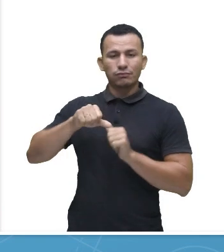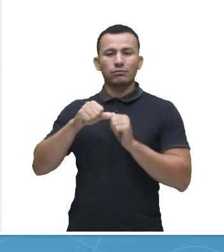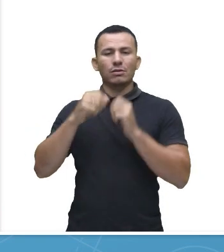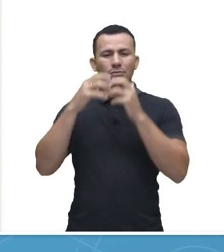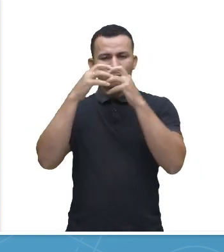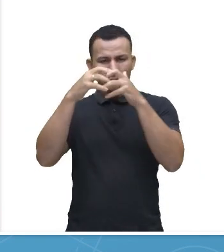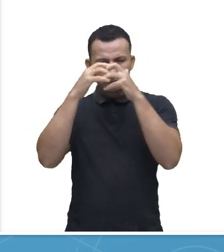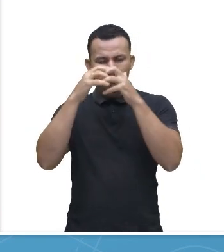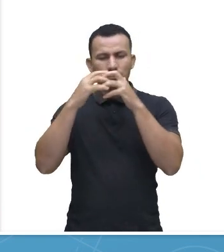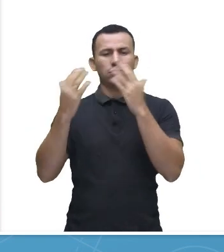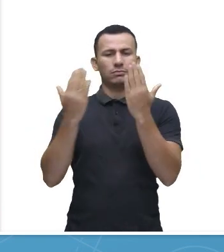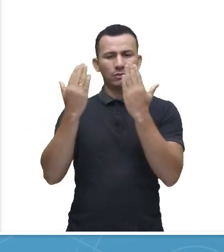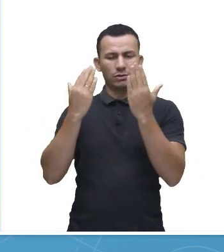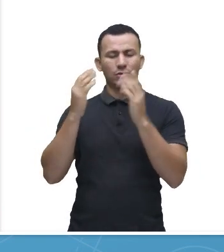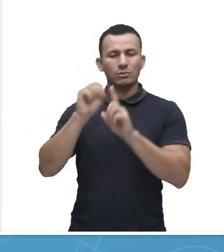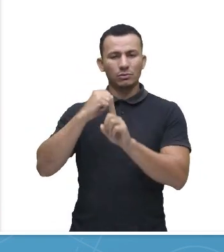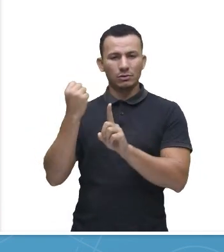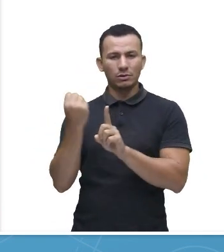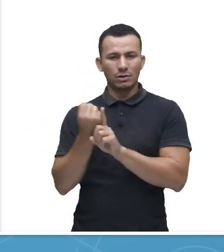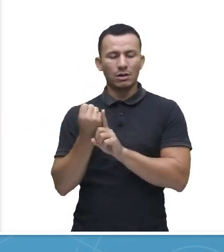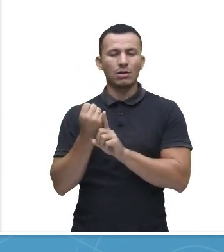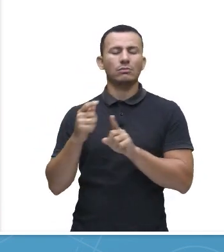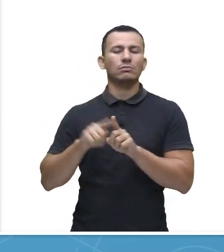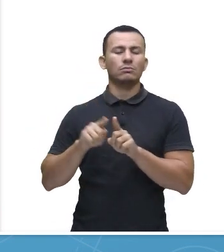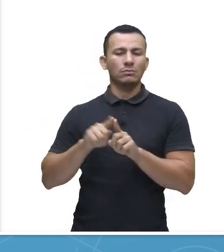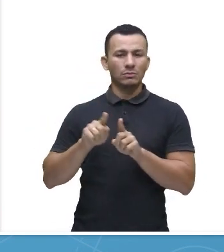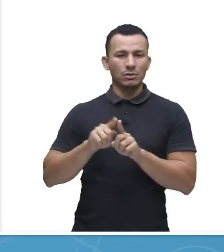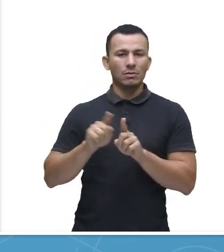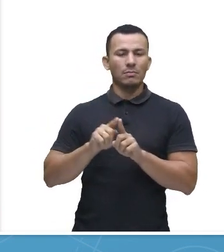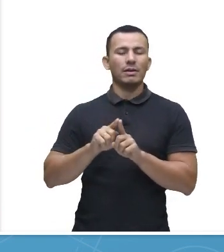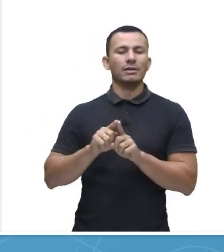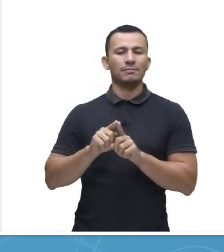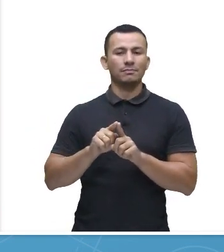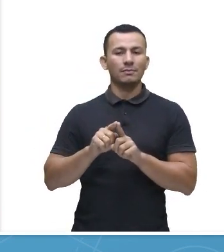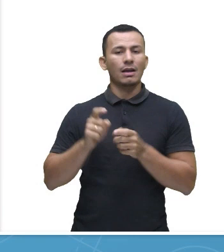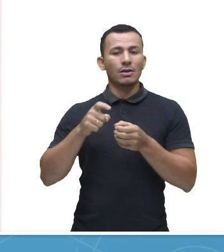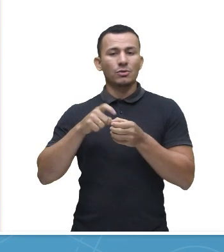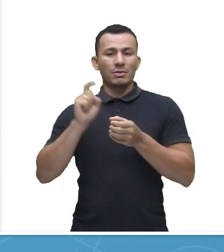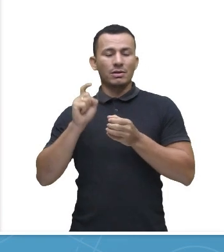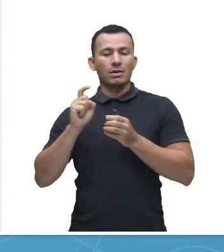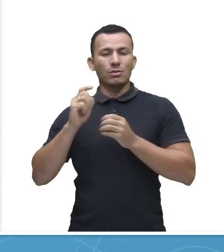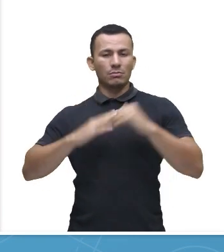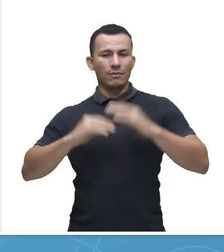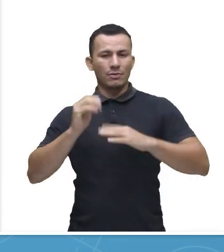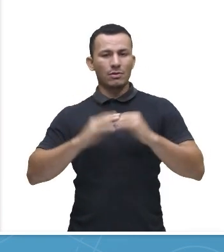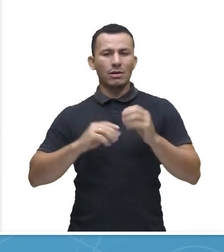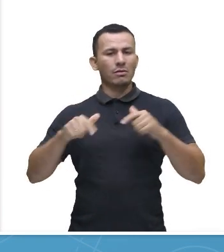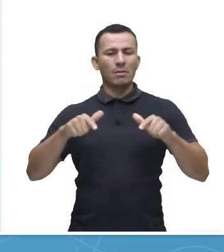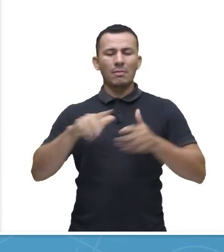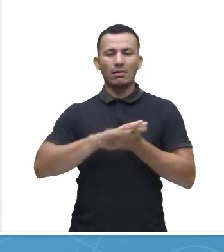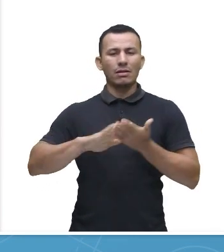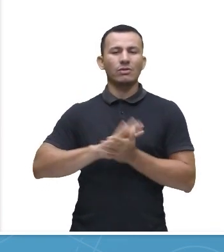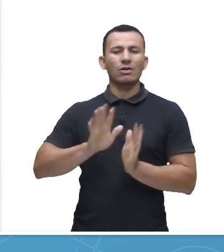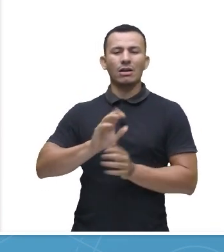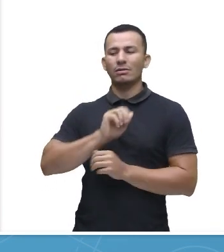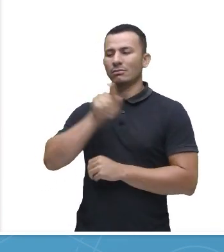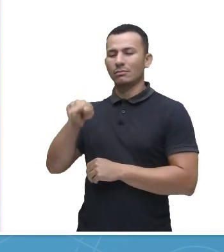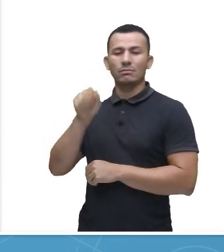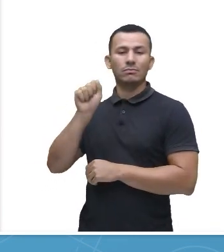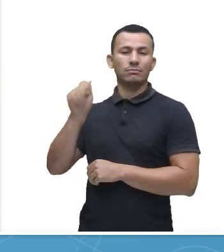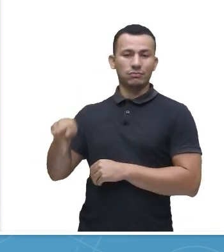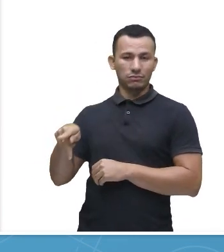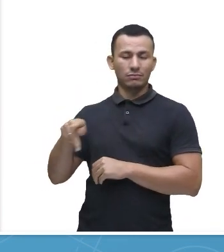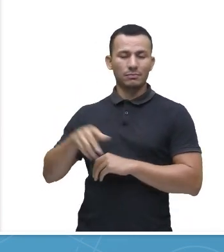cognitiva, consciência da aproximação do fim da vida, suspensão da atividade profissional por aposentadoria,